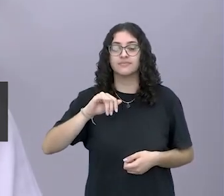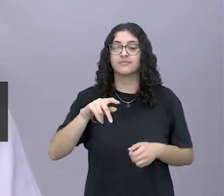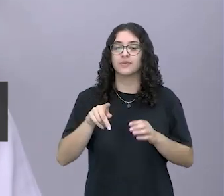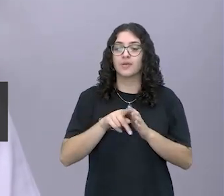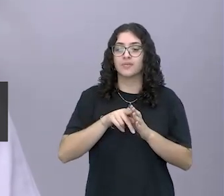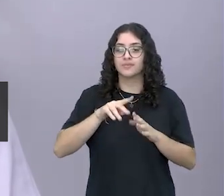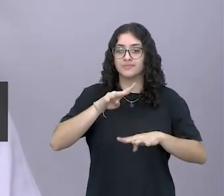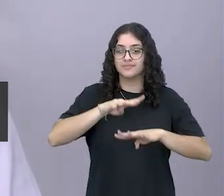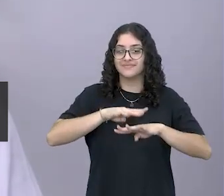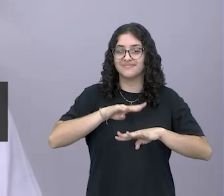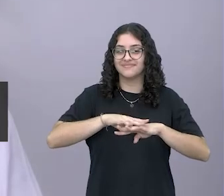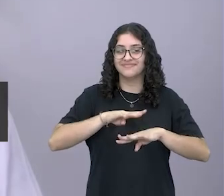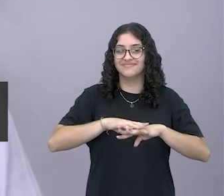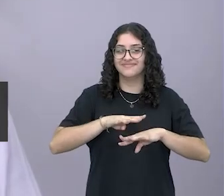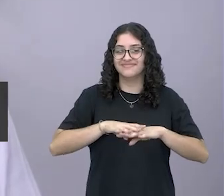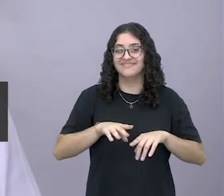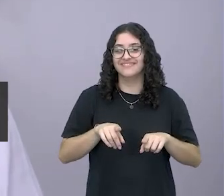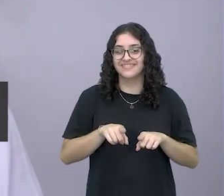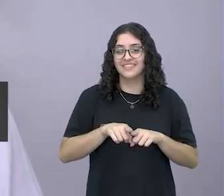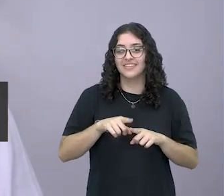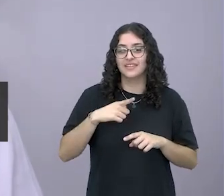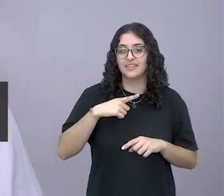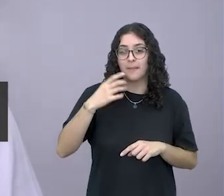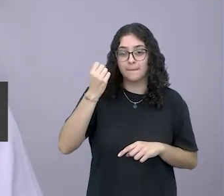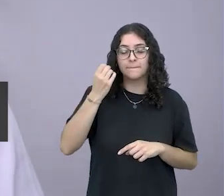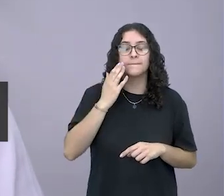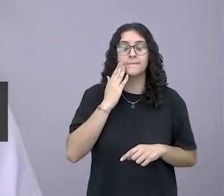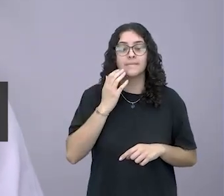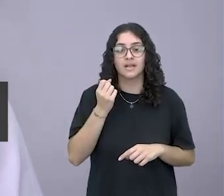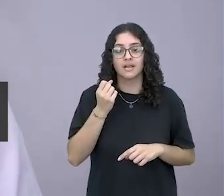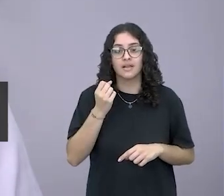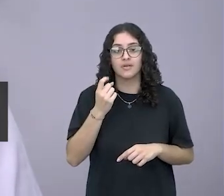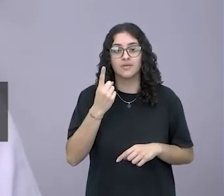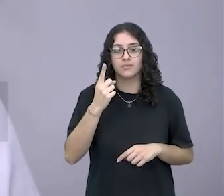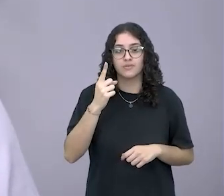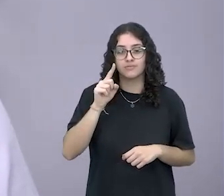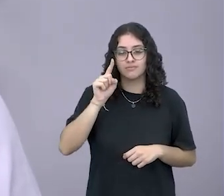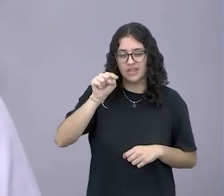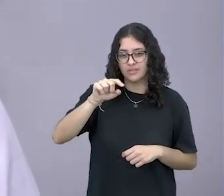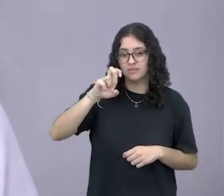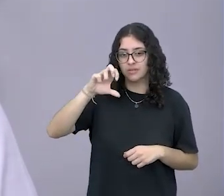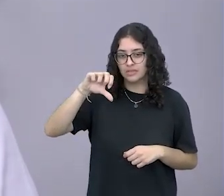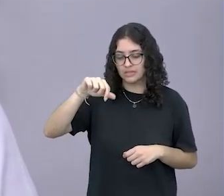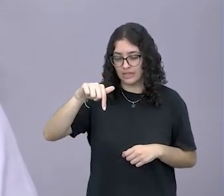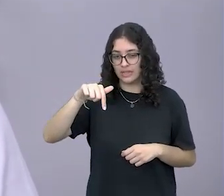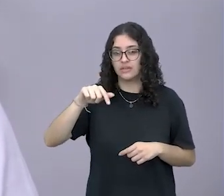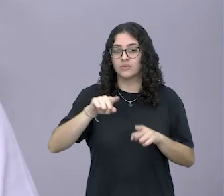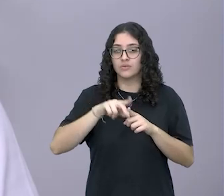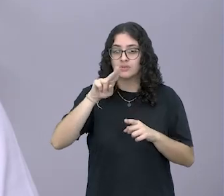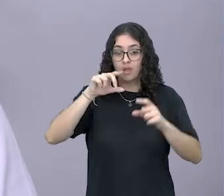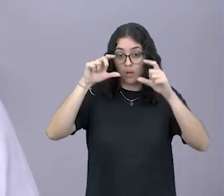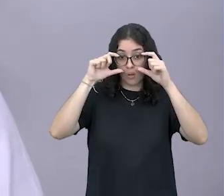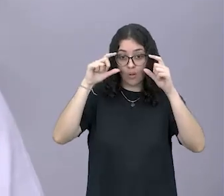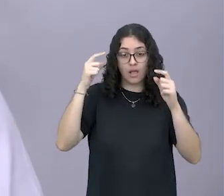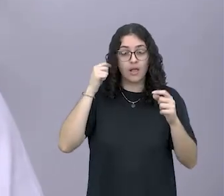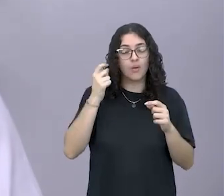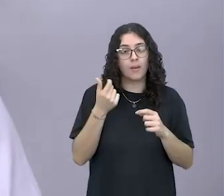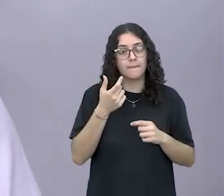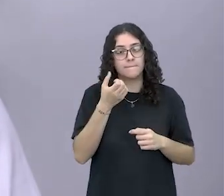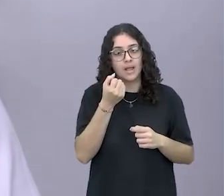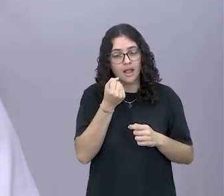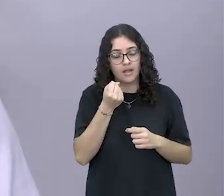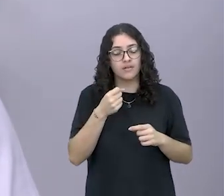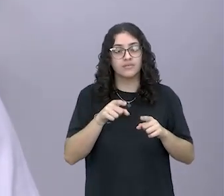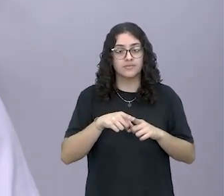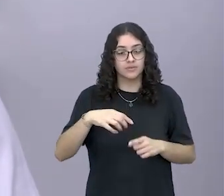homem branco, 1,77 m, cabelos e bigodes já um pouco grisalhos, faço uso de óculos, estou usando uma